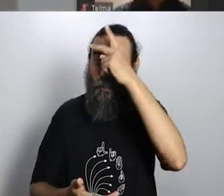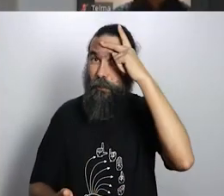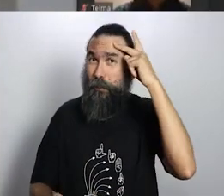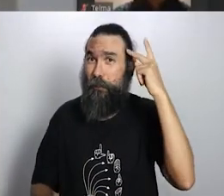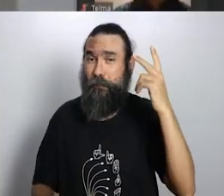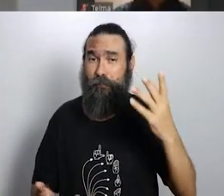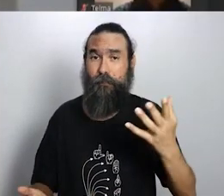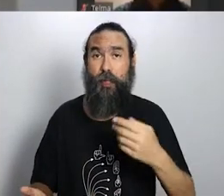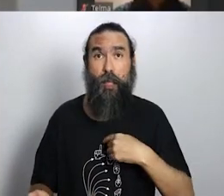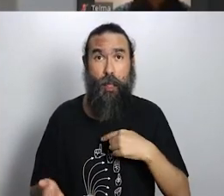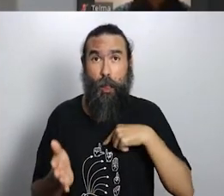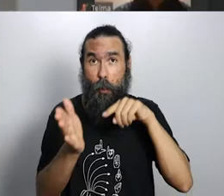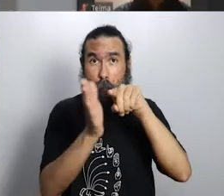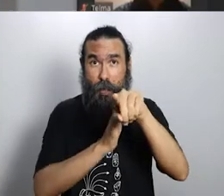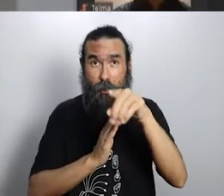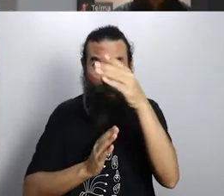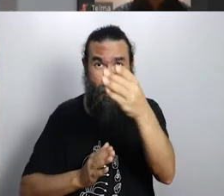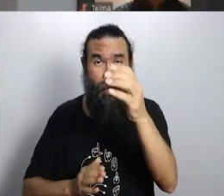mestre do açúcar.